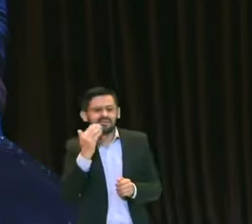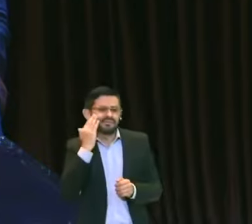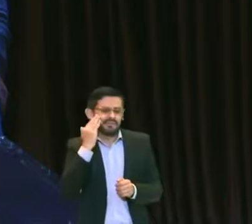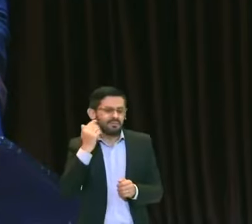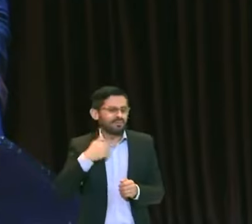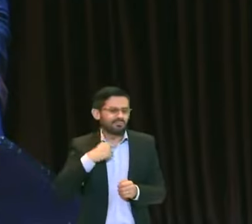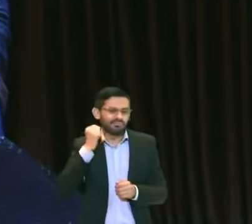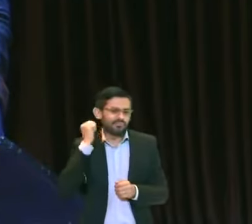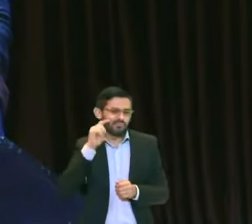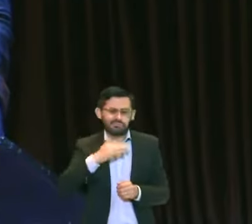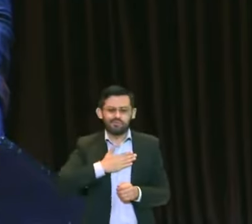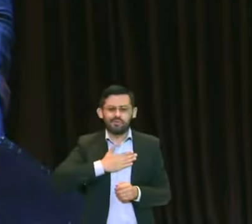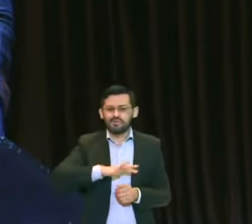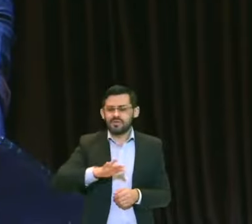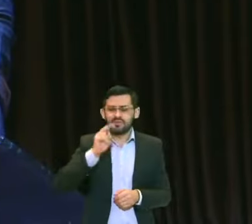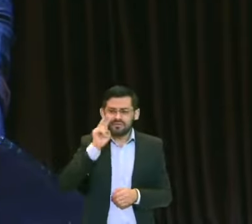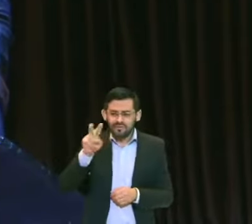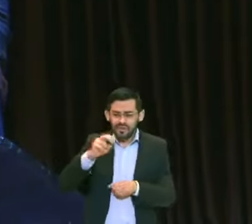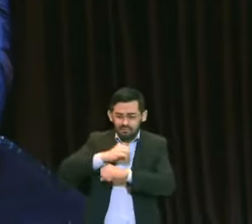não acordo.